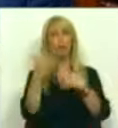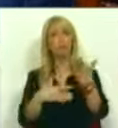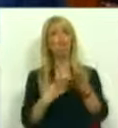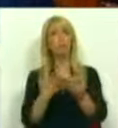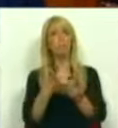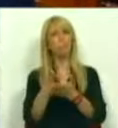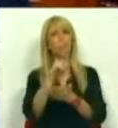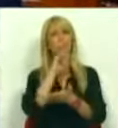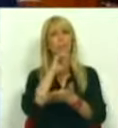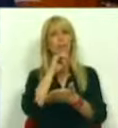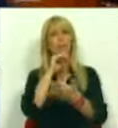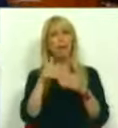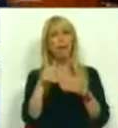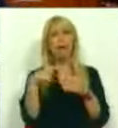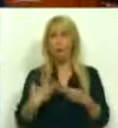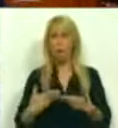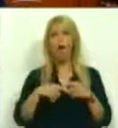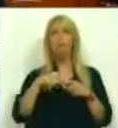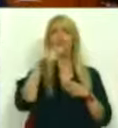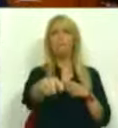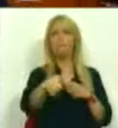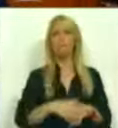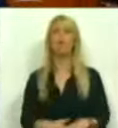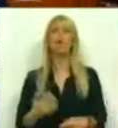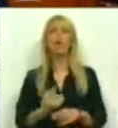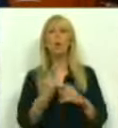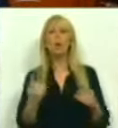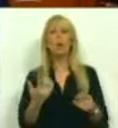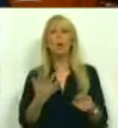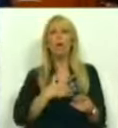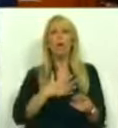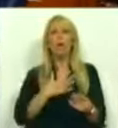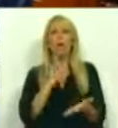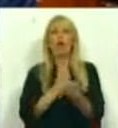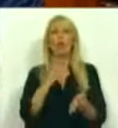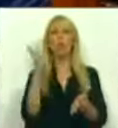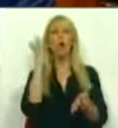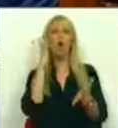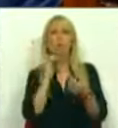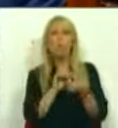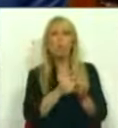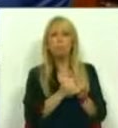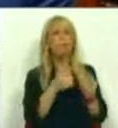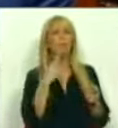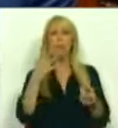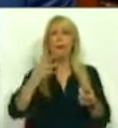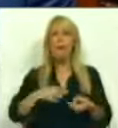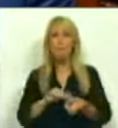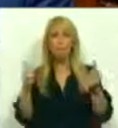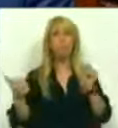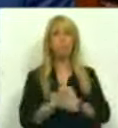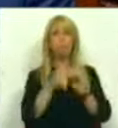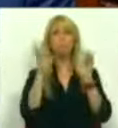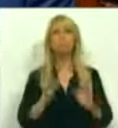longo prazo. Porque não queremos apenas remendar os números, queremos corrigir definitivamente este